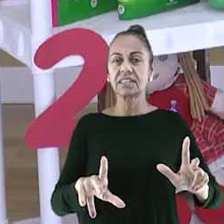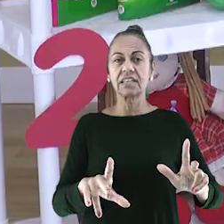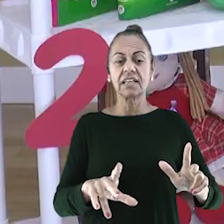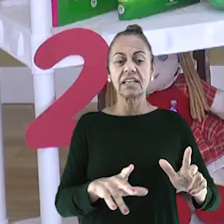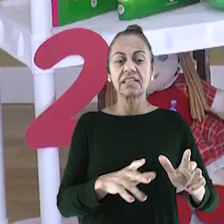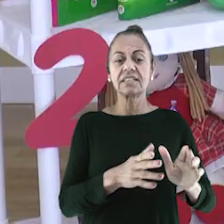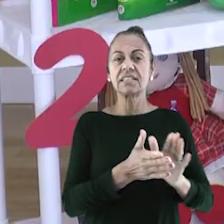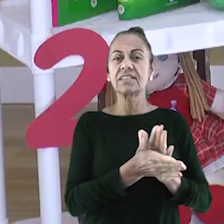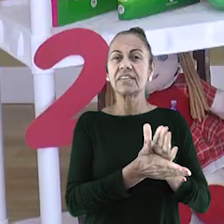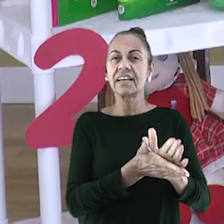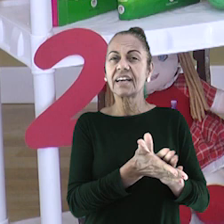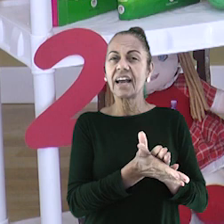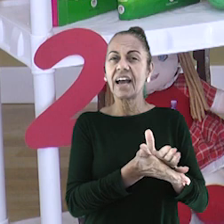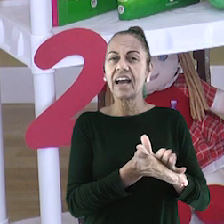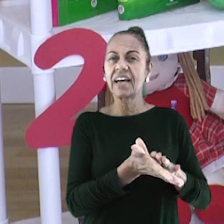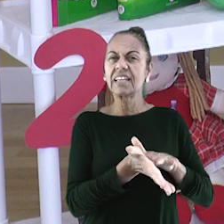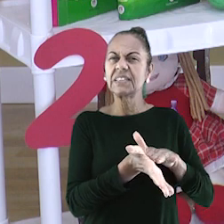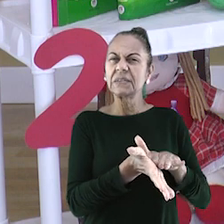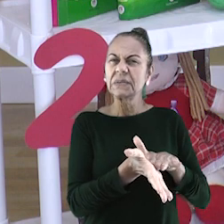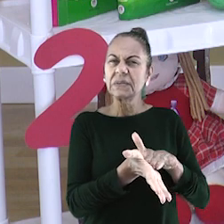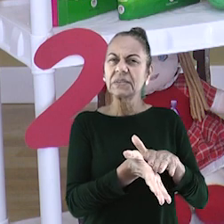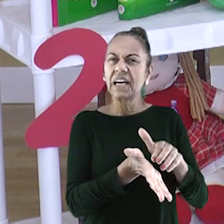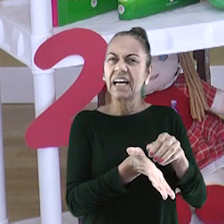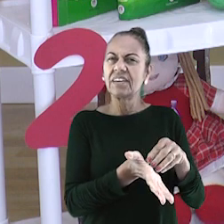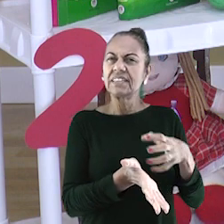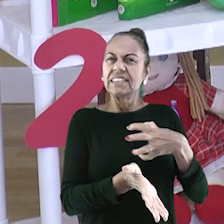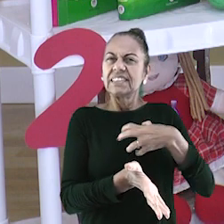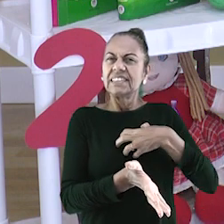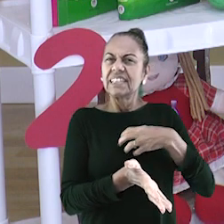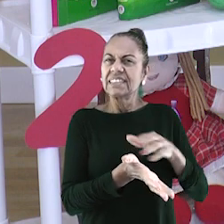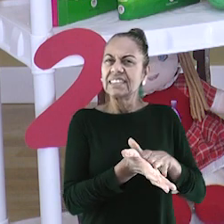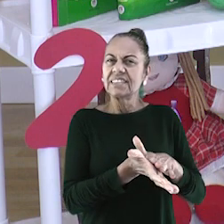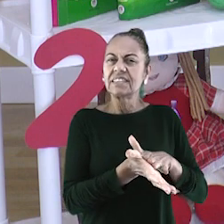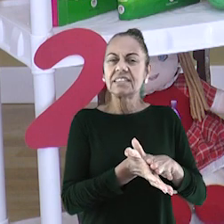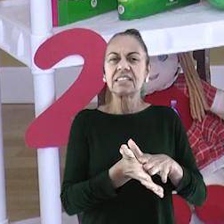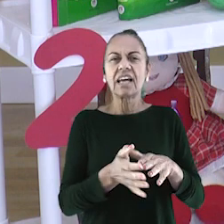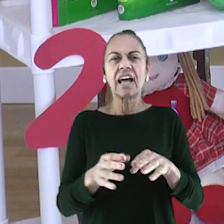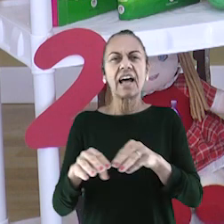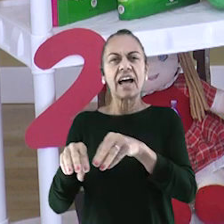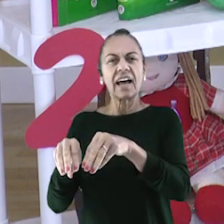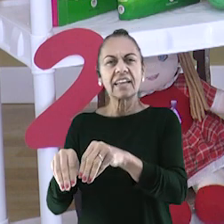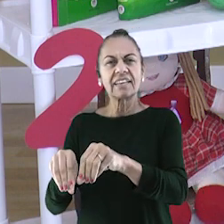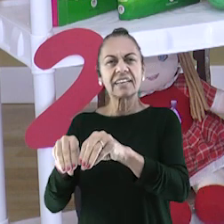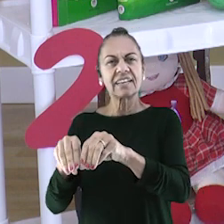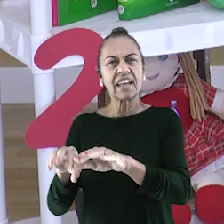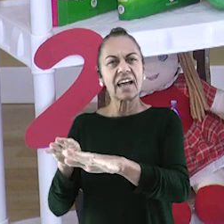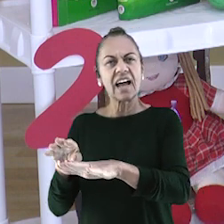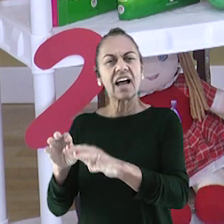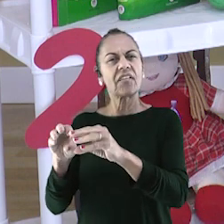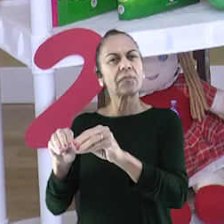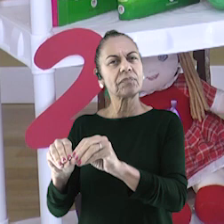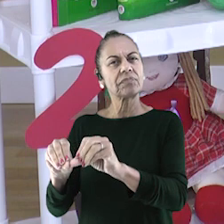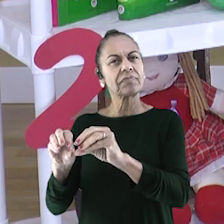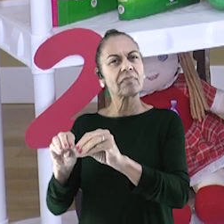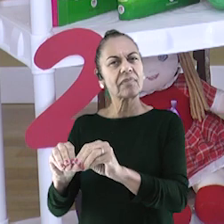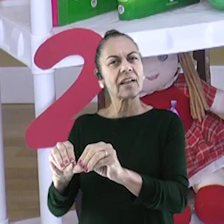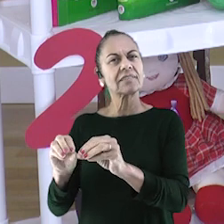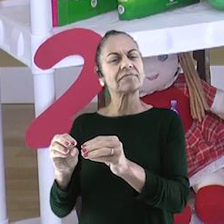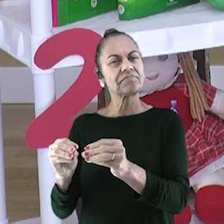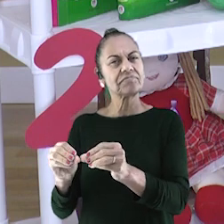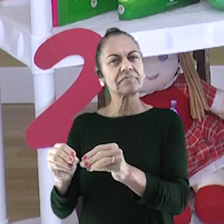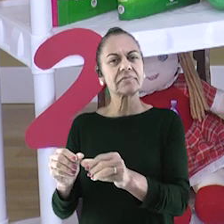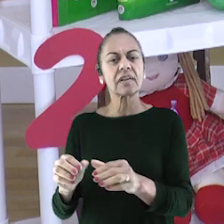A areia é bem diferente da terra. A areia é arenosa. Se a esfregarmos na mão, sentiremos ela